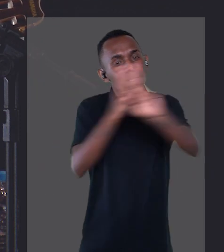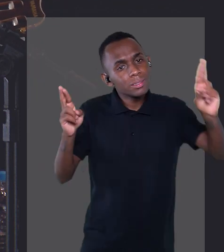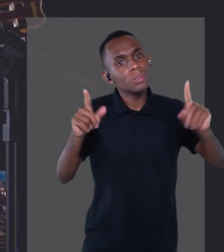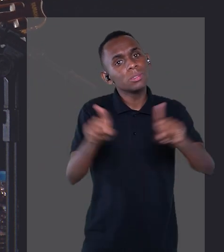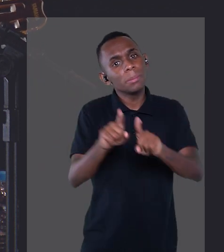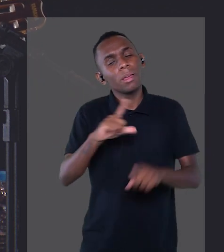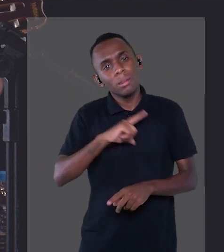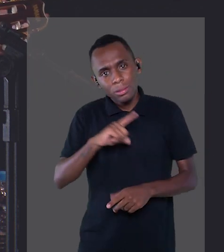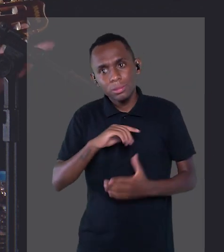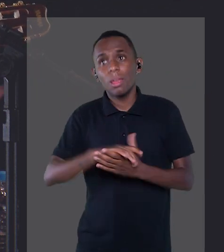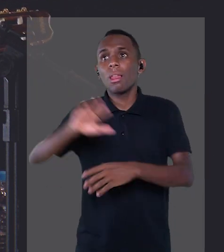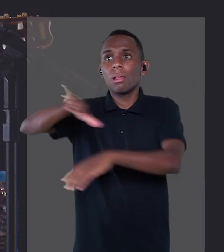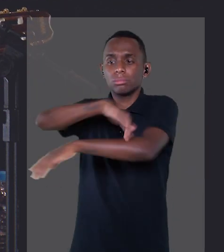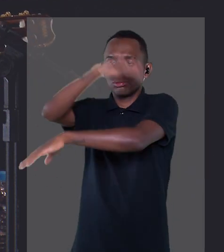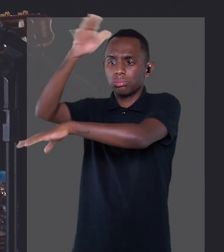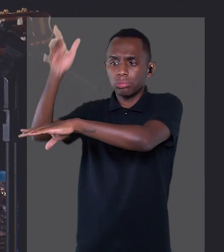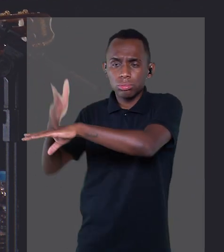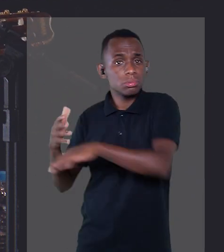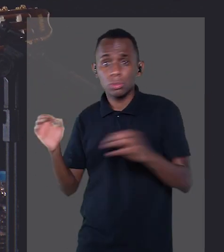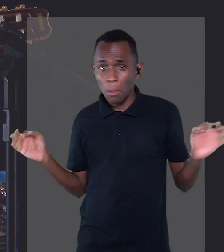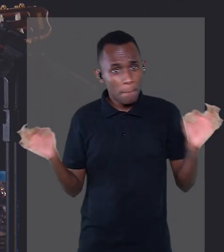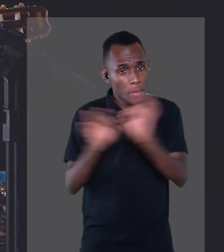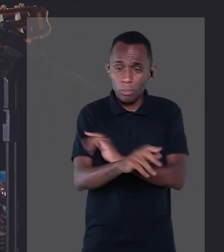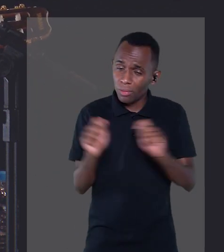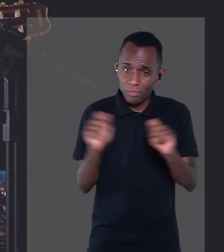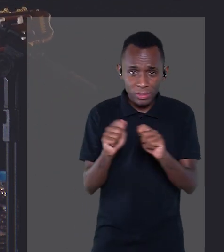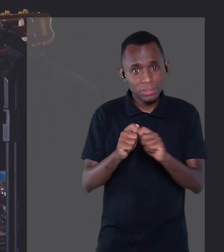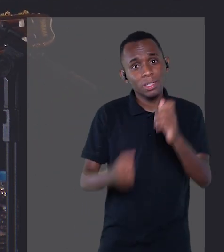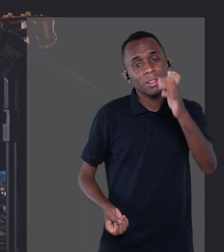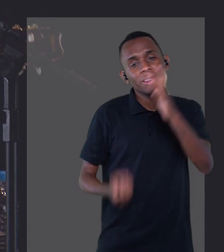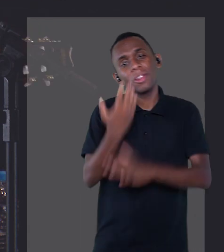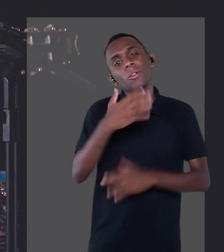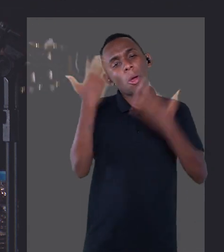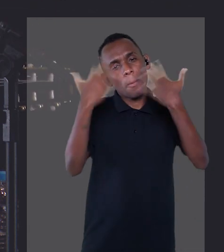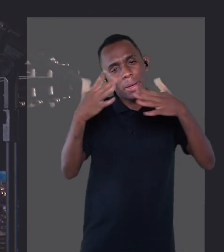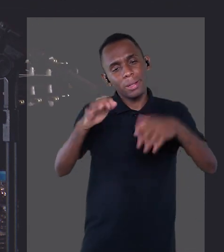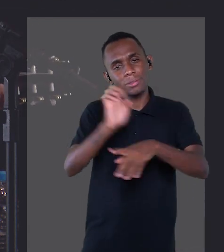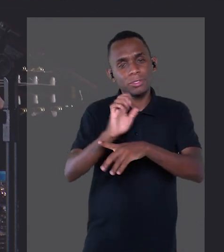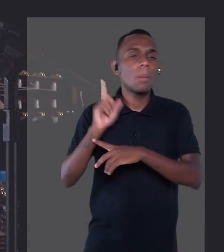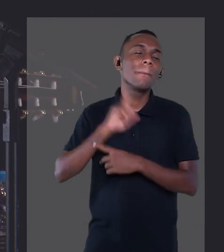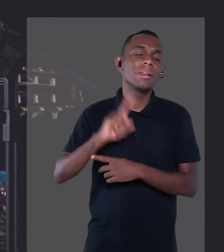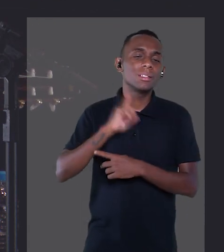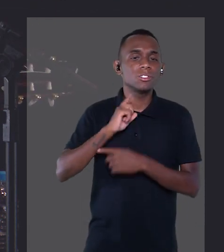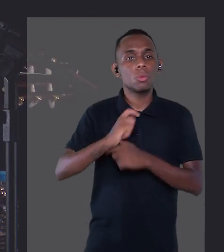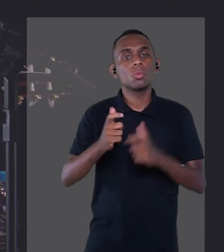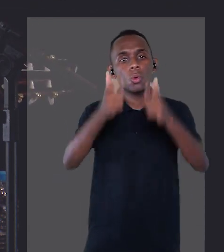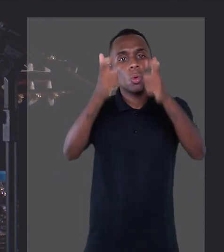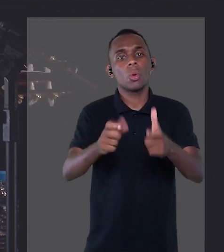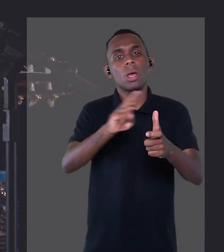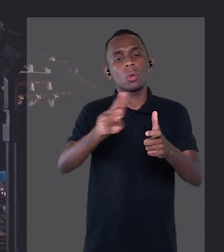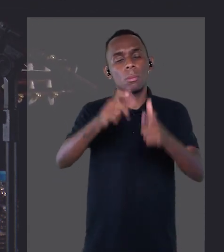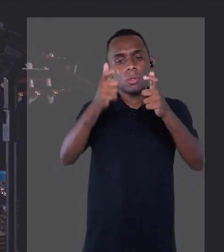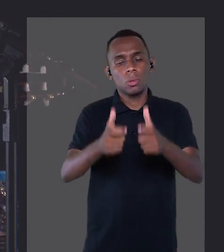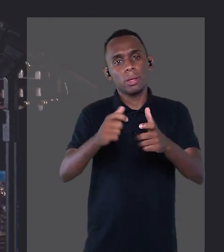também, na serra. Aí eu falei, então, vamos embora. E a gente fez uma homenagem a Minas, que é lugar.